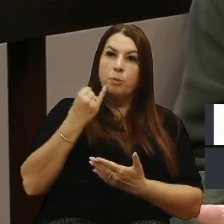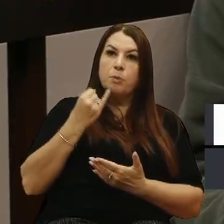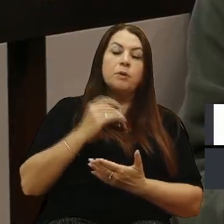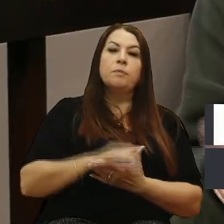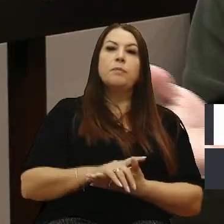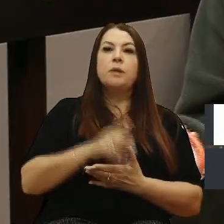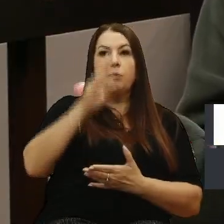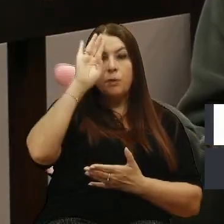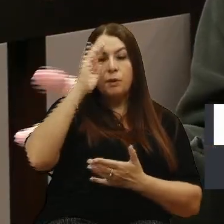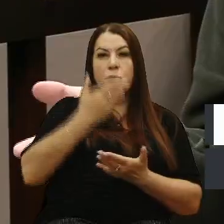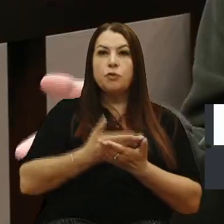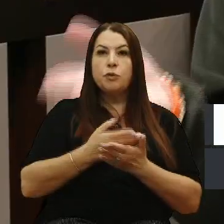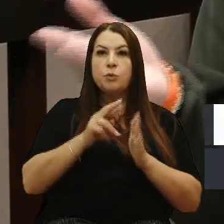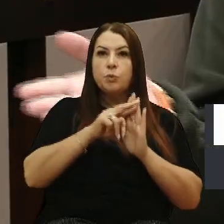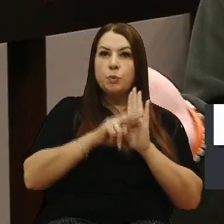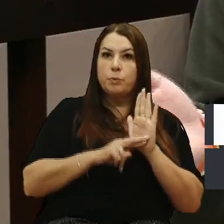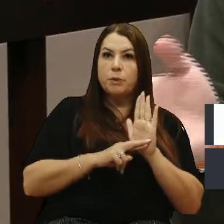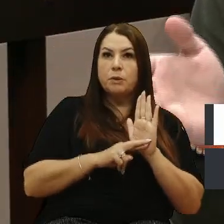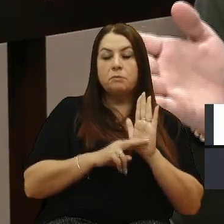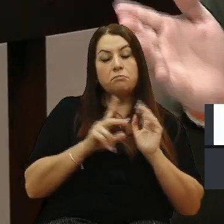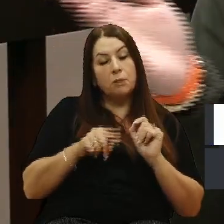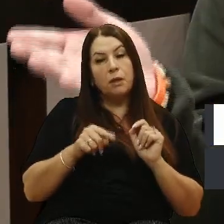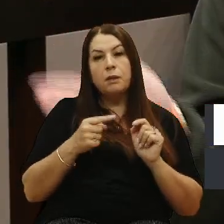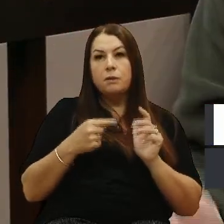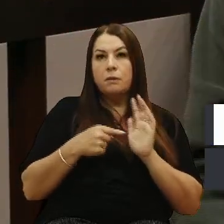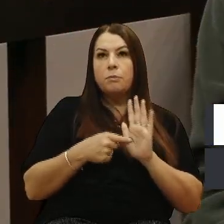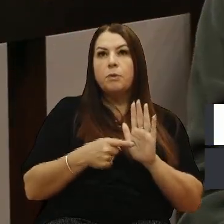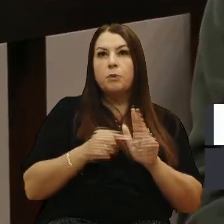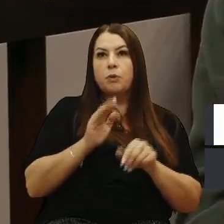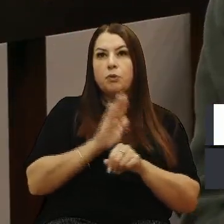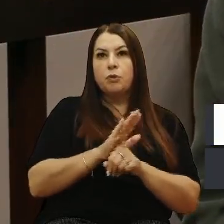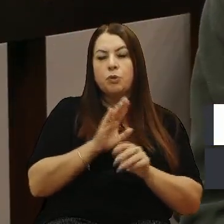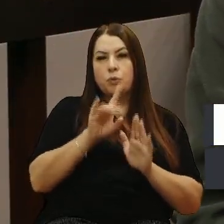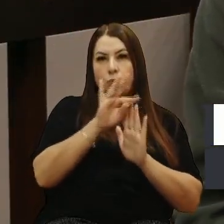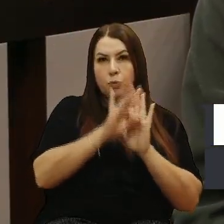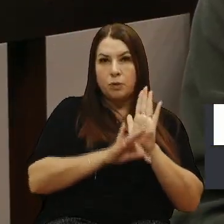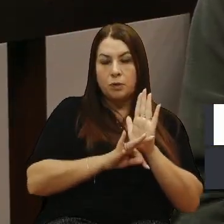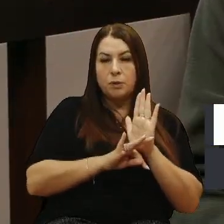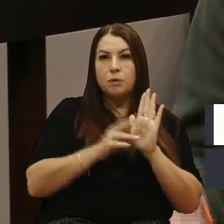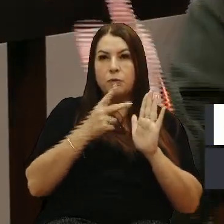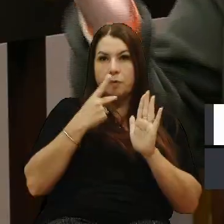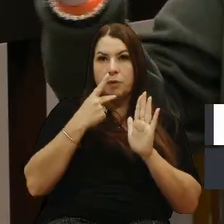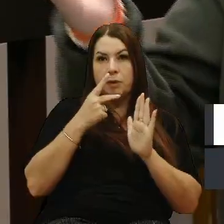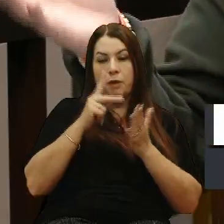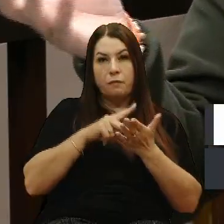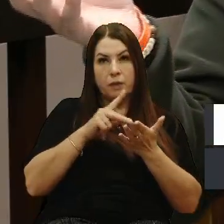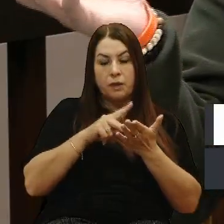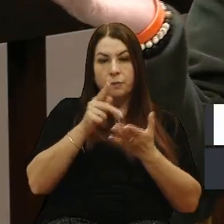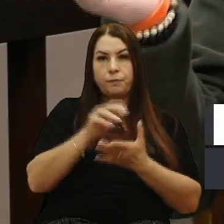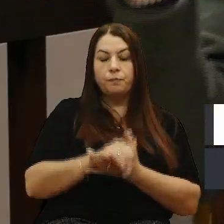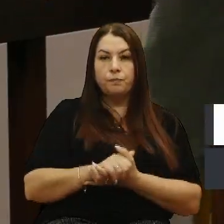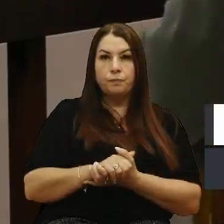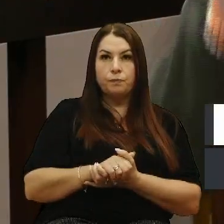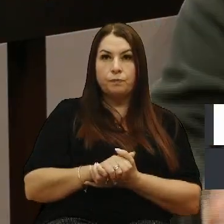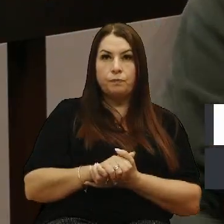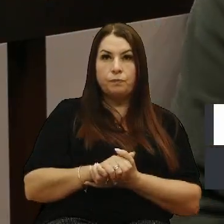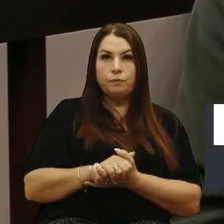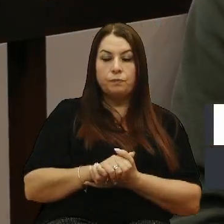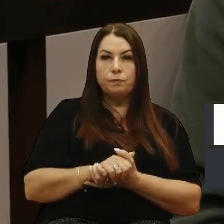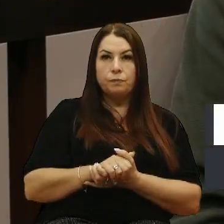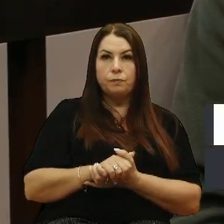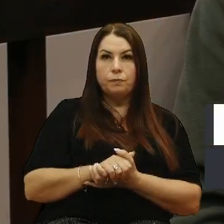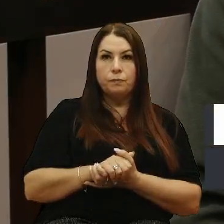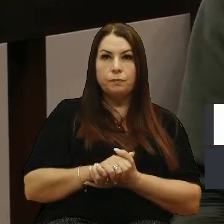E eu acredito que a regulamentação serve para isso. Colaborando com o texto do senhor ali, né? Na verdade, com a tua tese ali para o